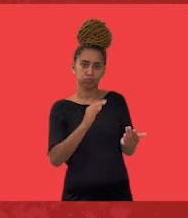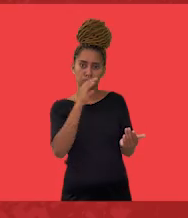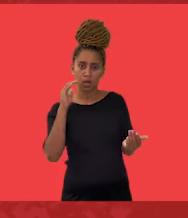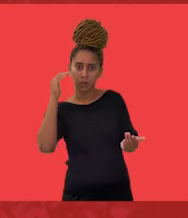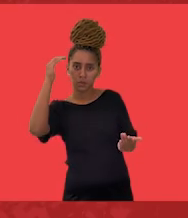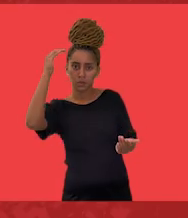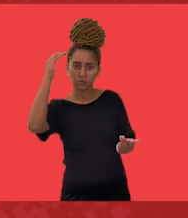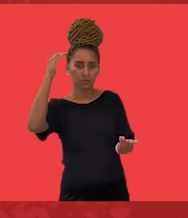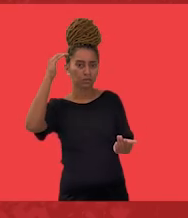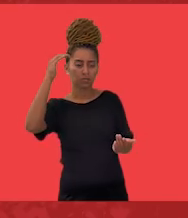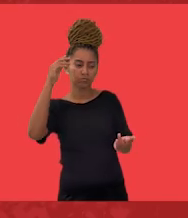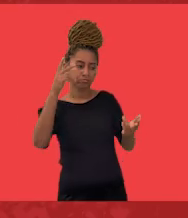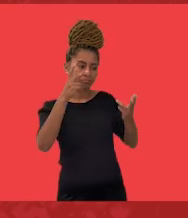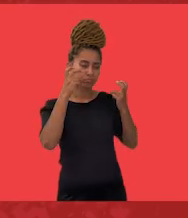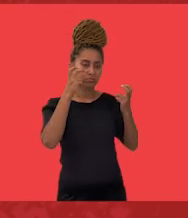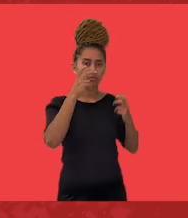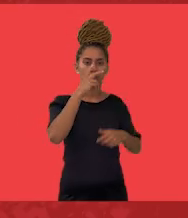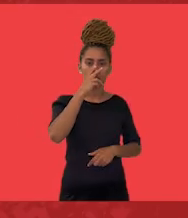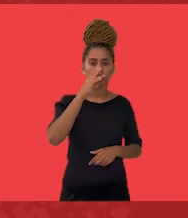da lembrança.